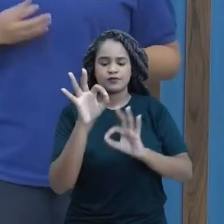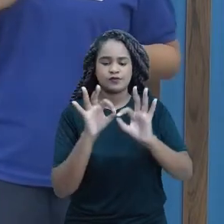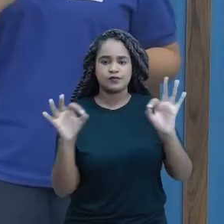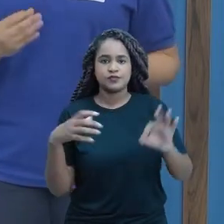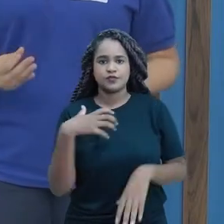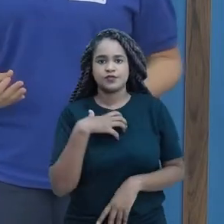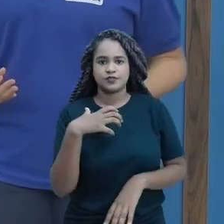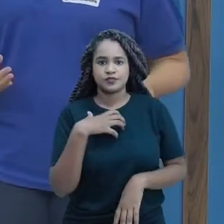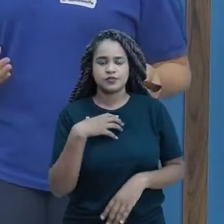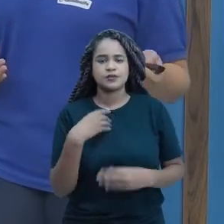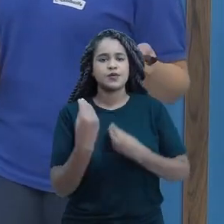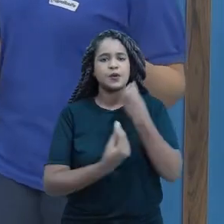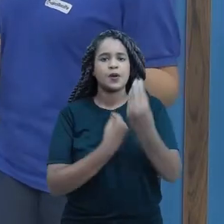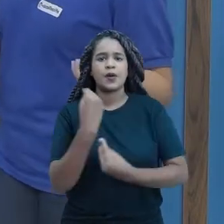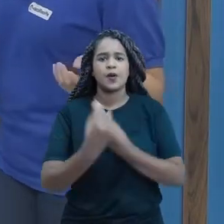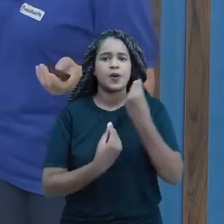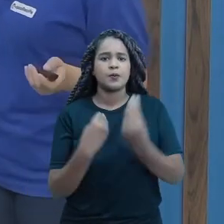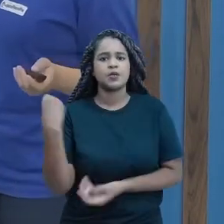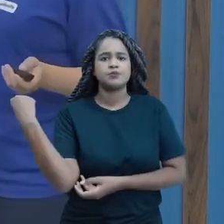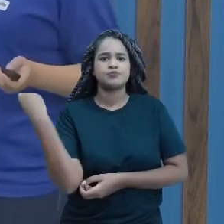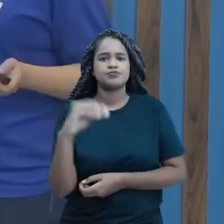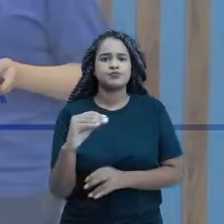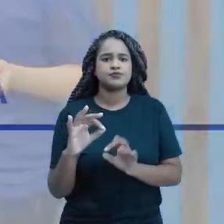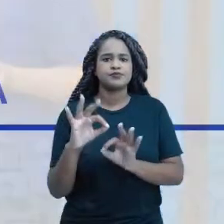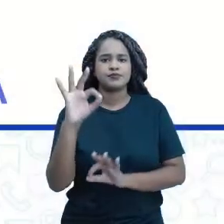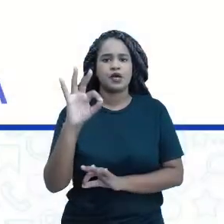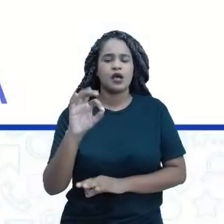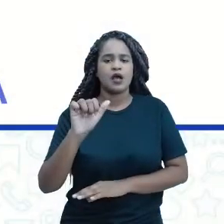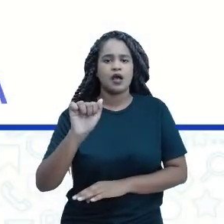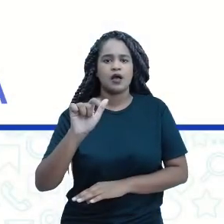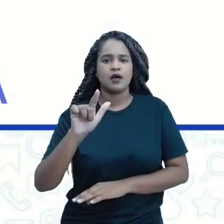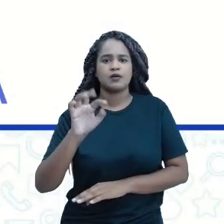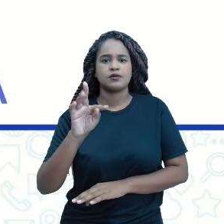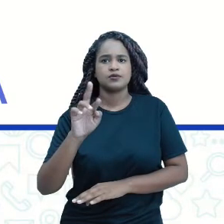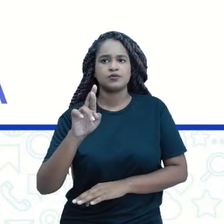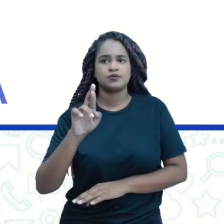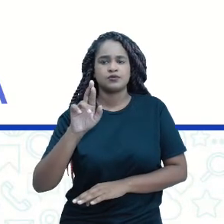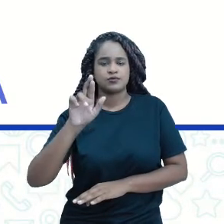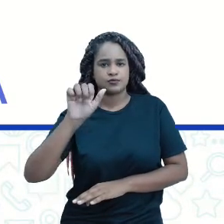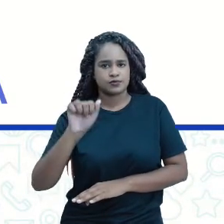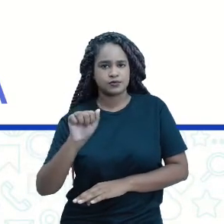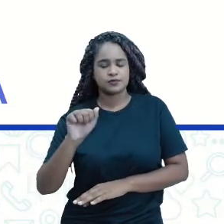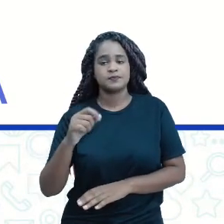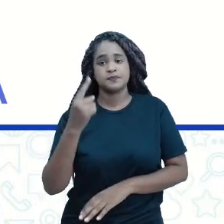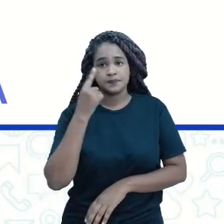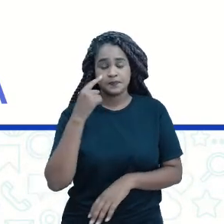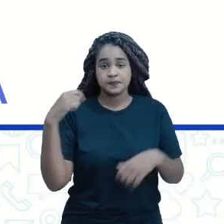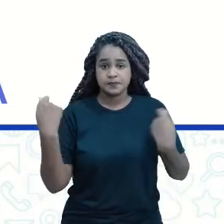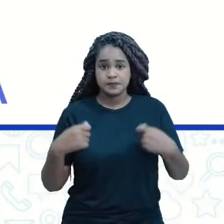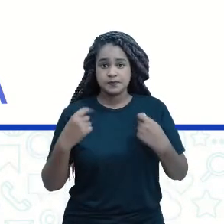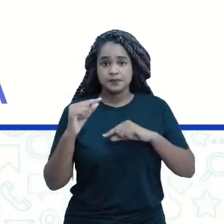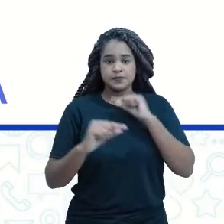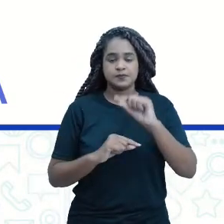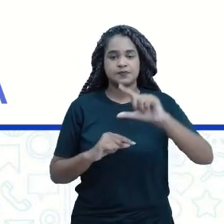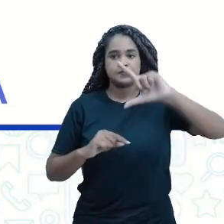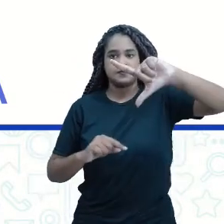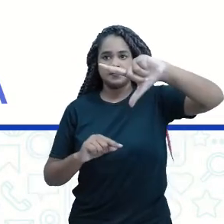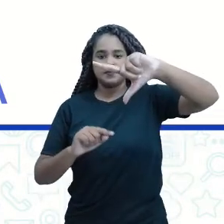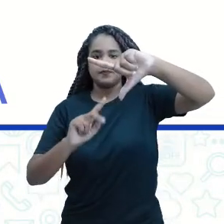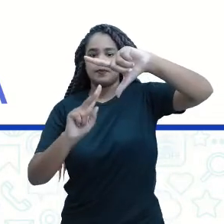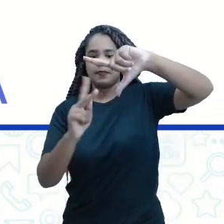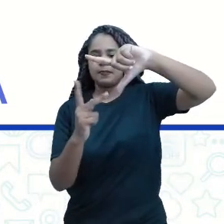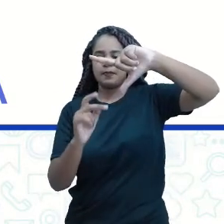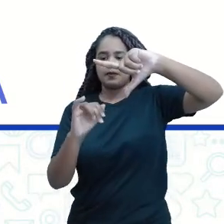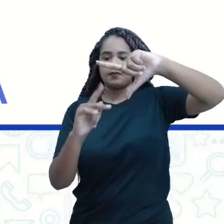colocar esse novo elemento de altura que vai aparecer aí agora, ó? A gente vai definir, né, os elementos dos catetos e